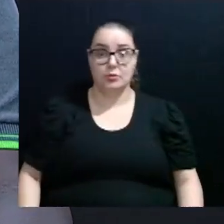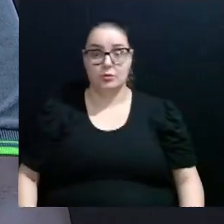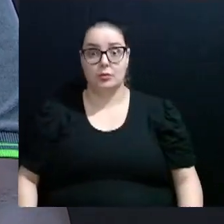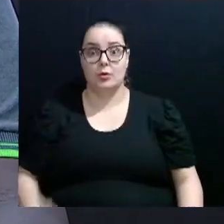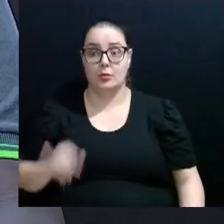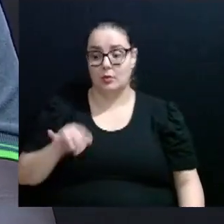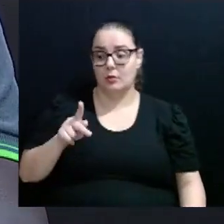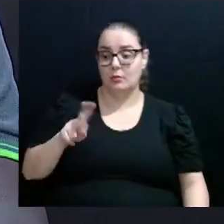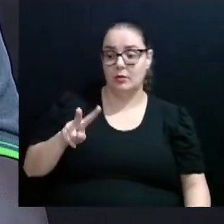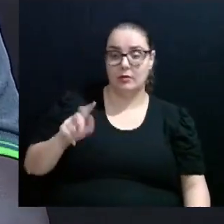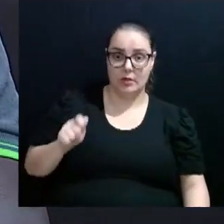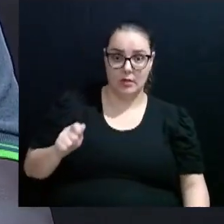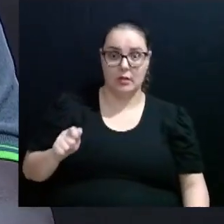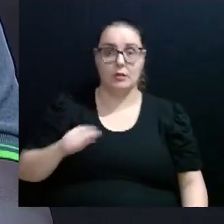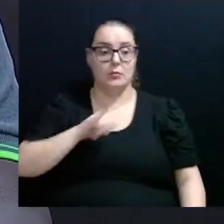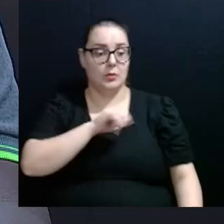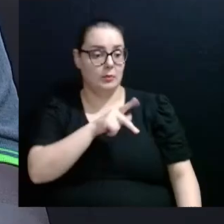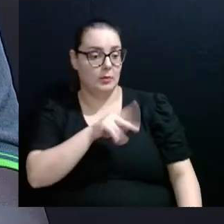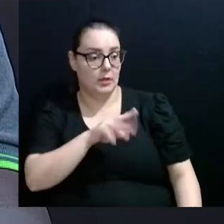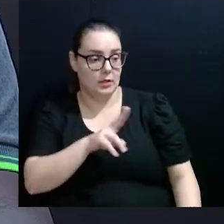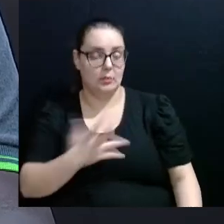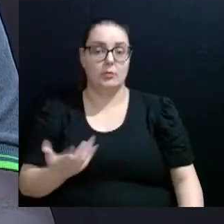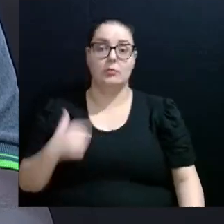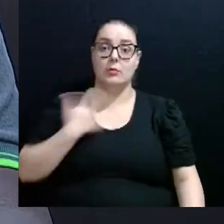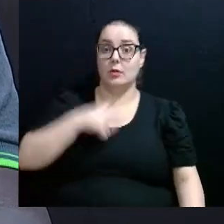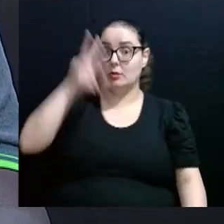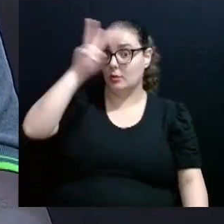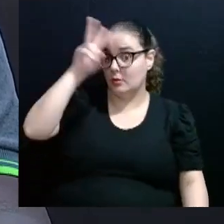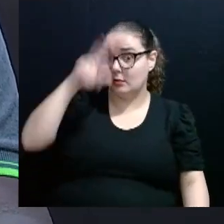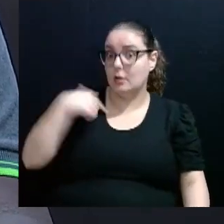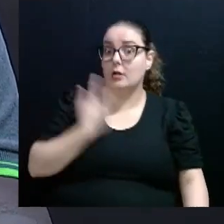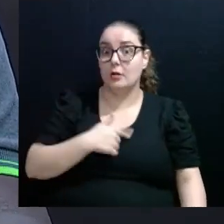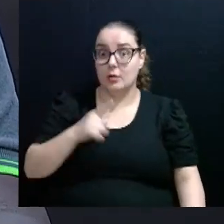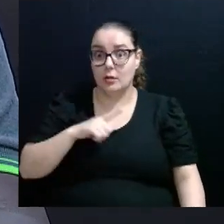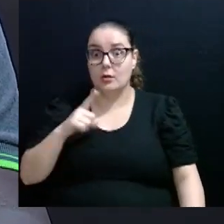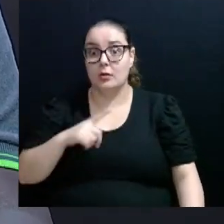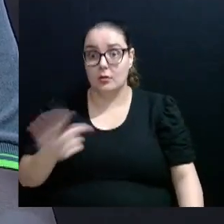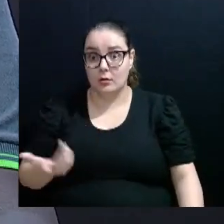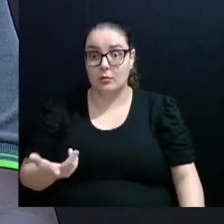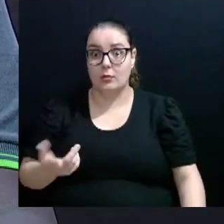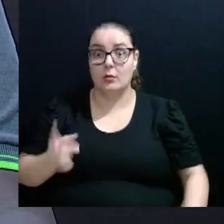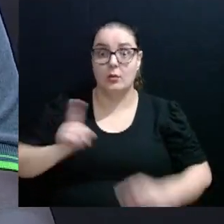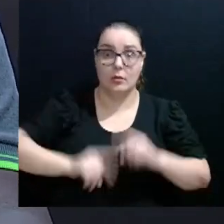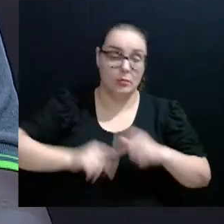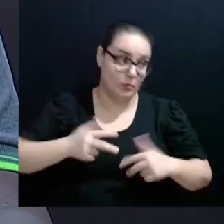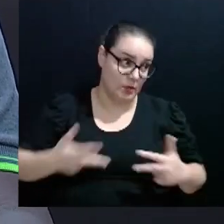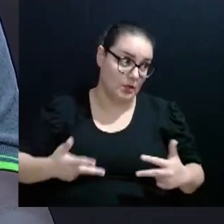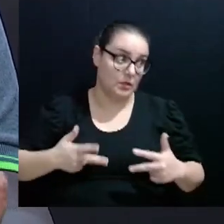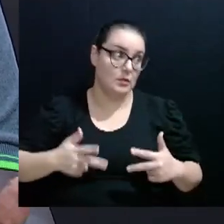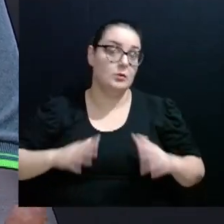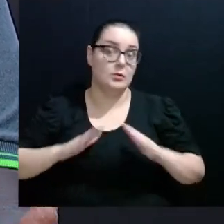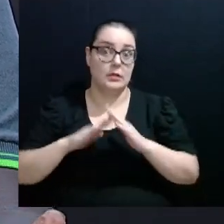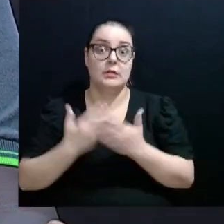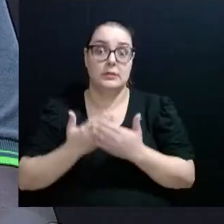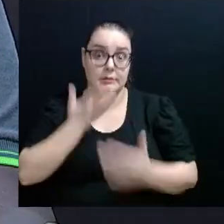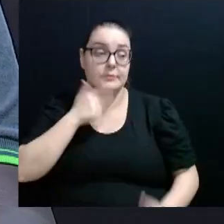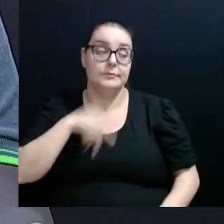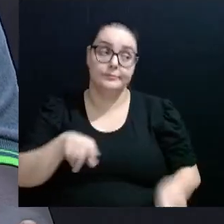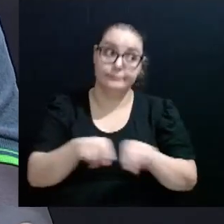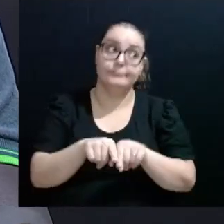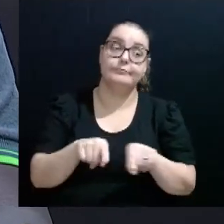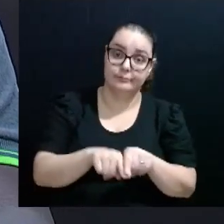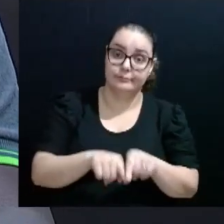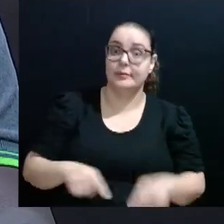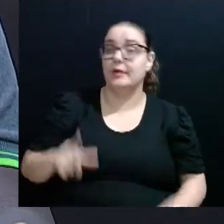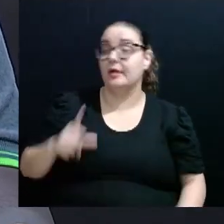o IPTU, mas nós temos que lembrar que nós temos material de escola das crianças, né? Nós temos matrículas